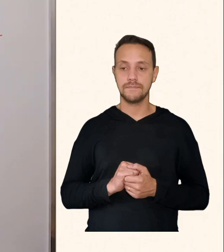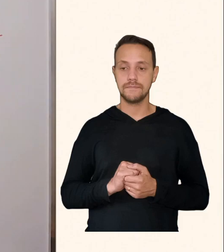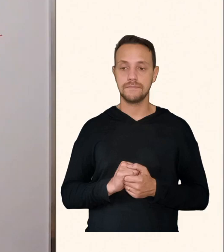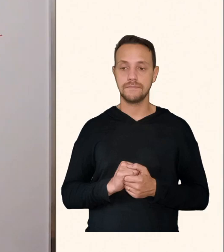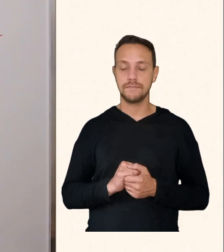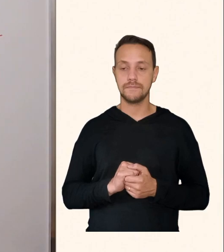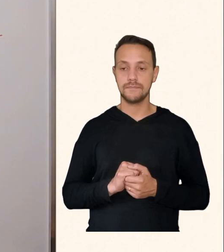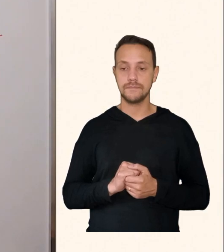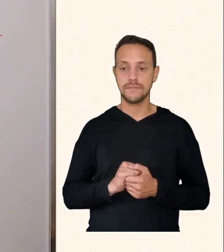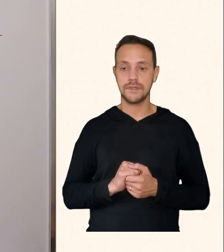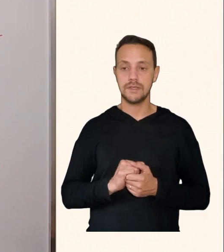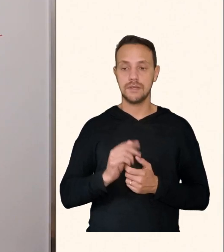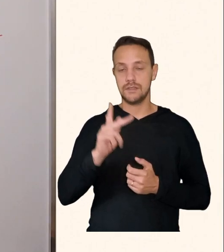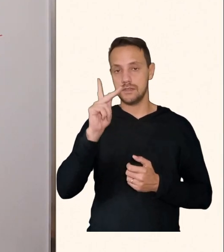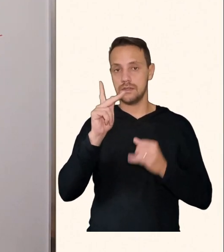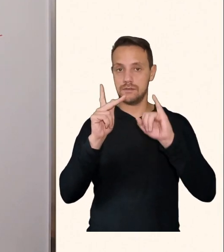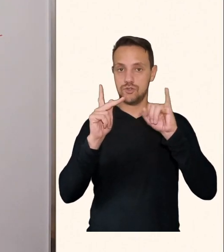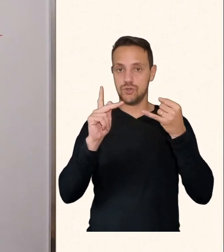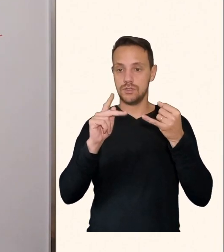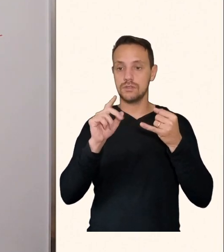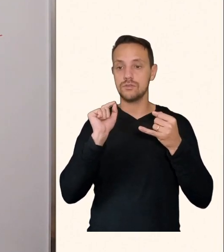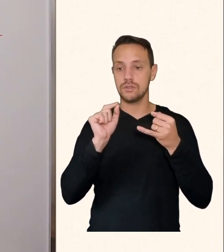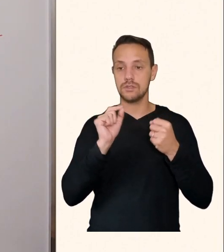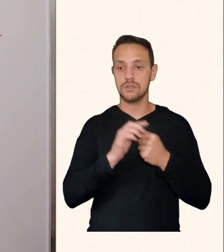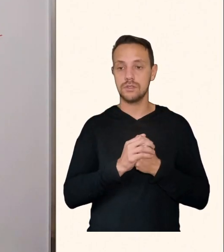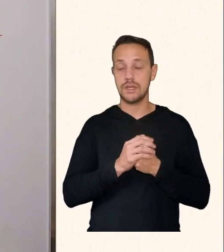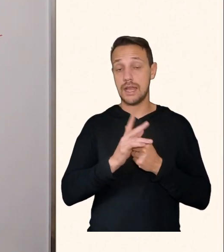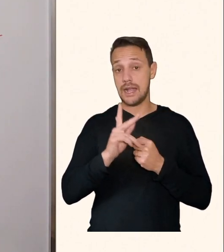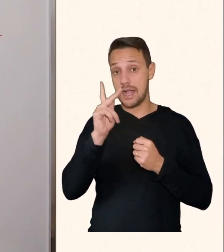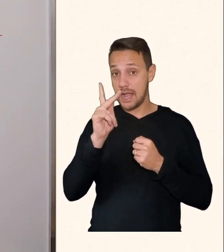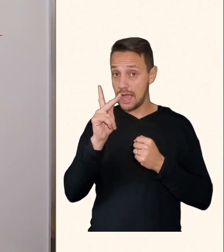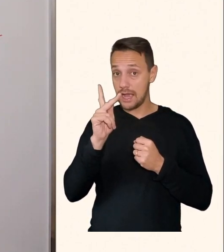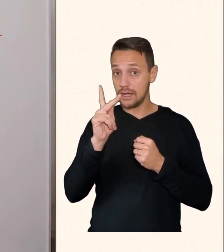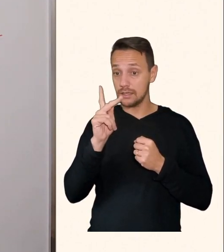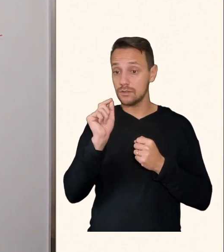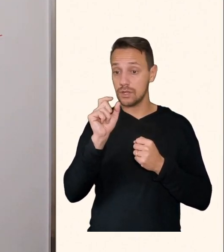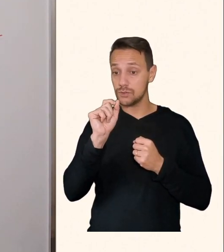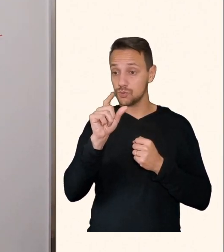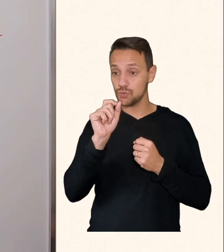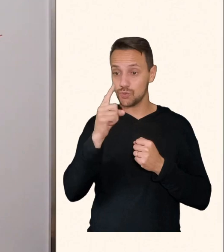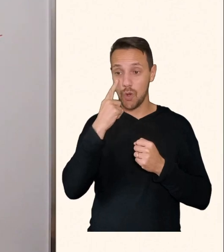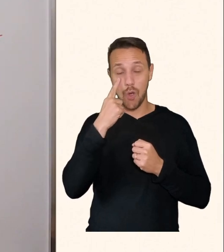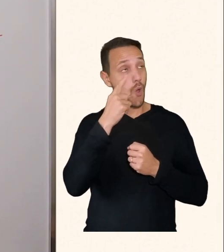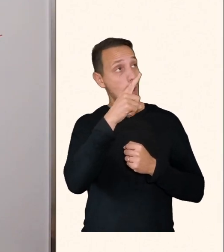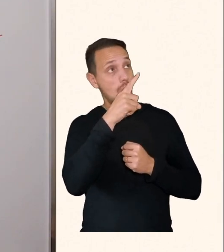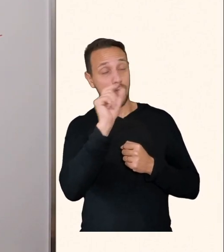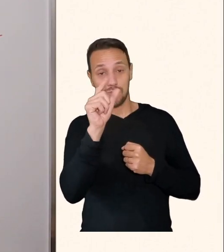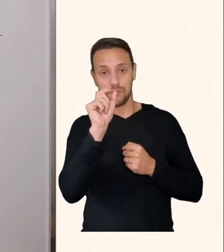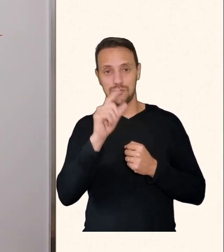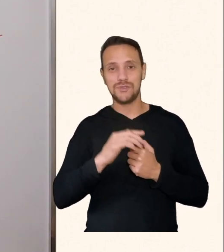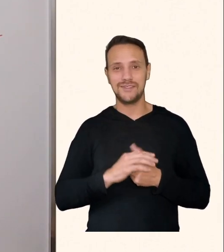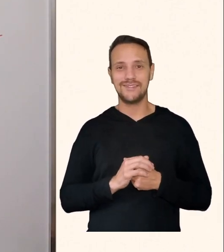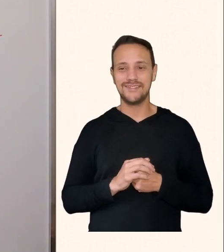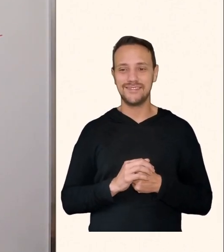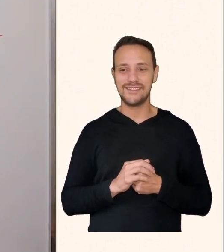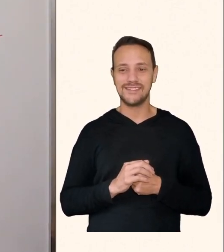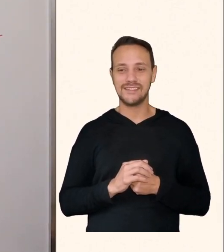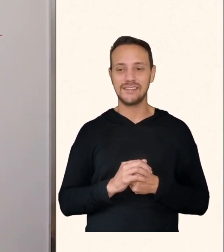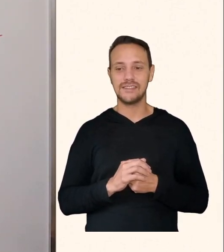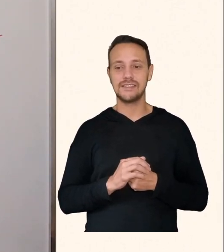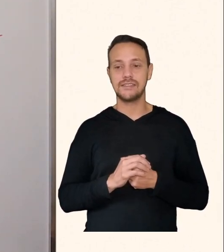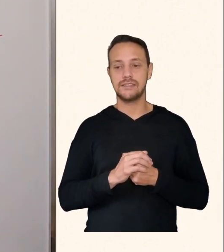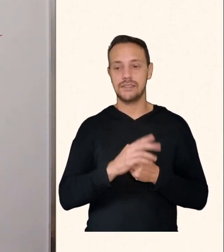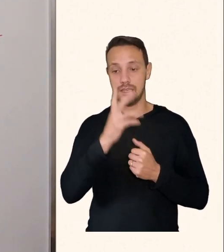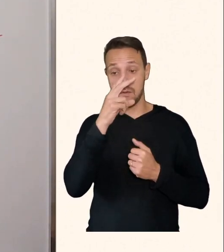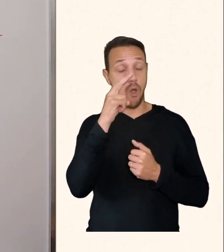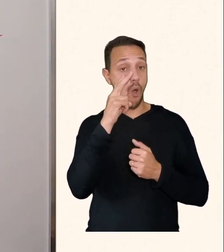aqui e vai do K para o J. De K para o J, o dedão fica apontando para o negativo do